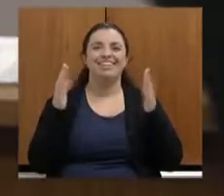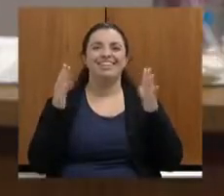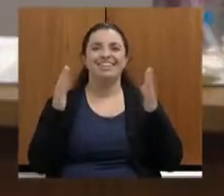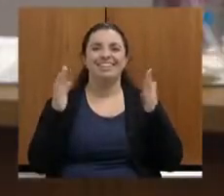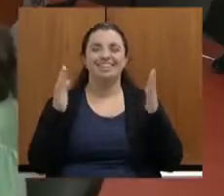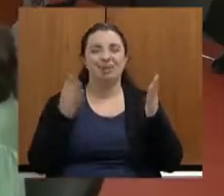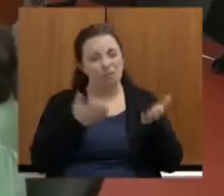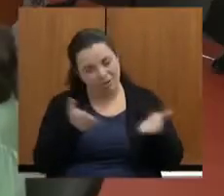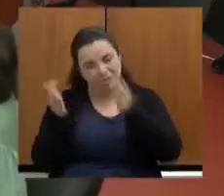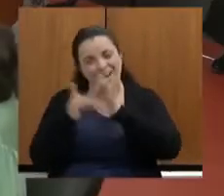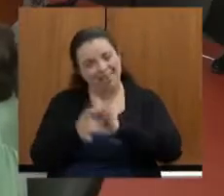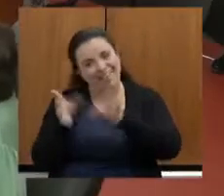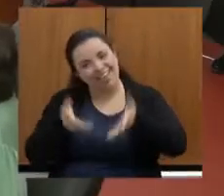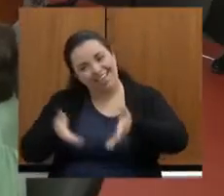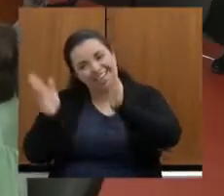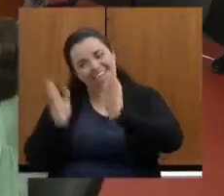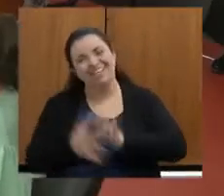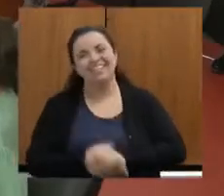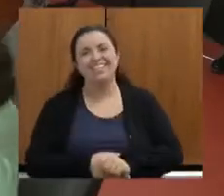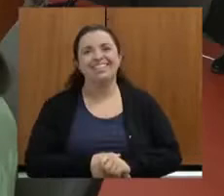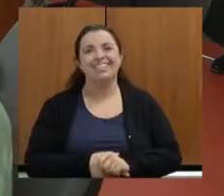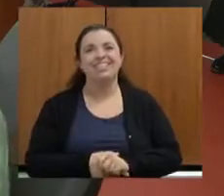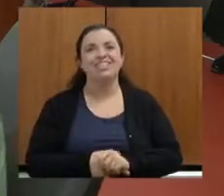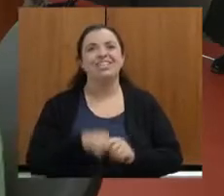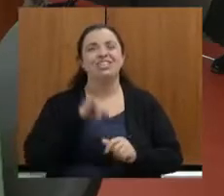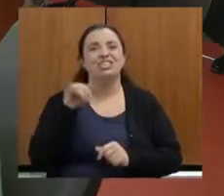e vai lá vai lá já